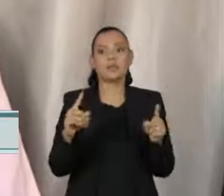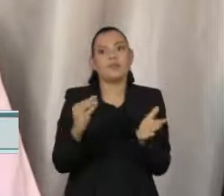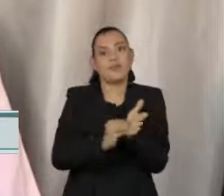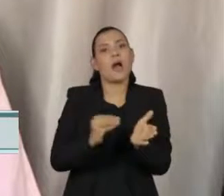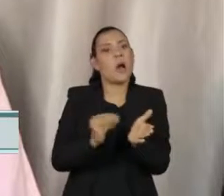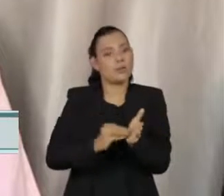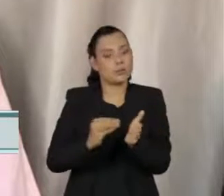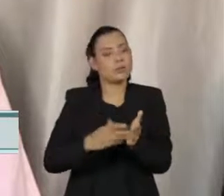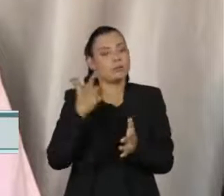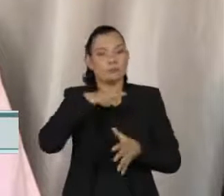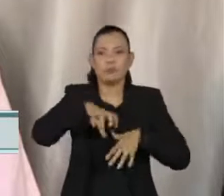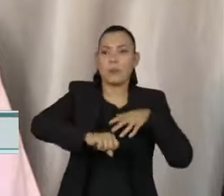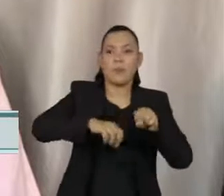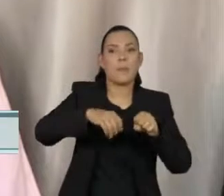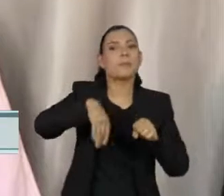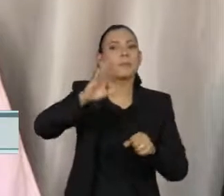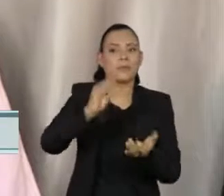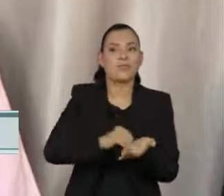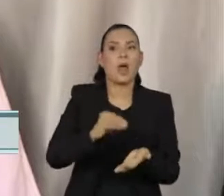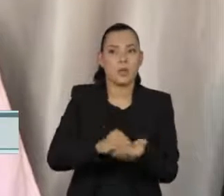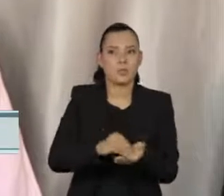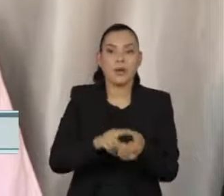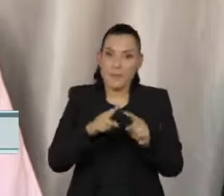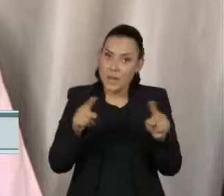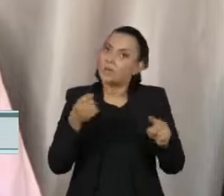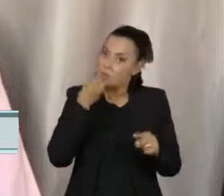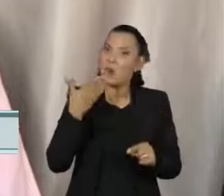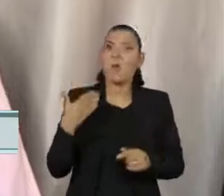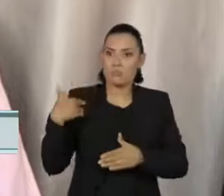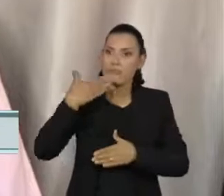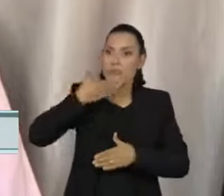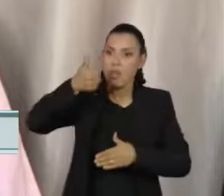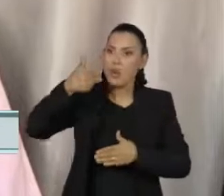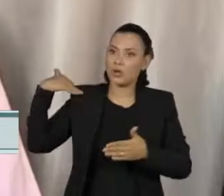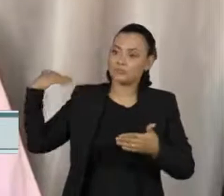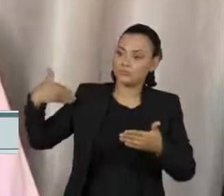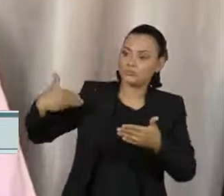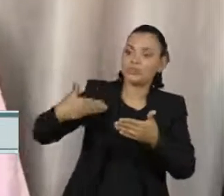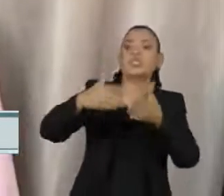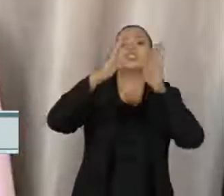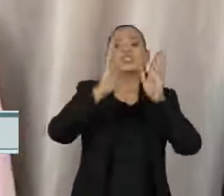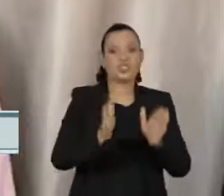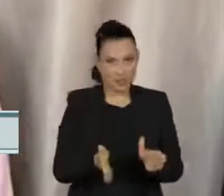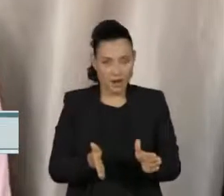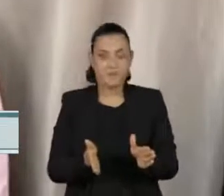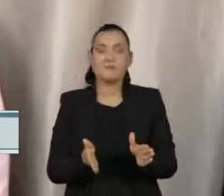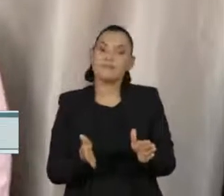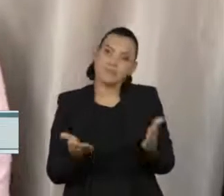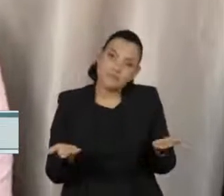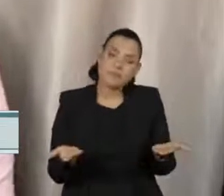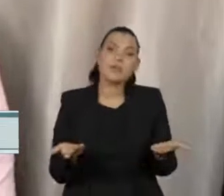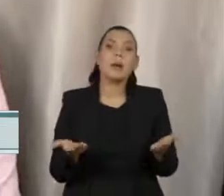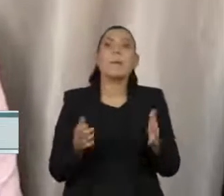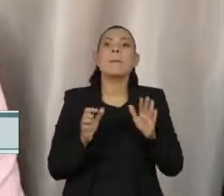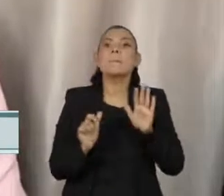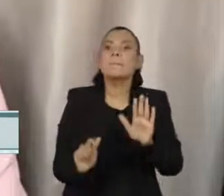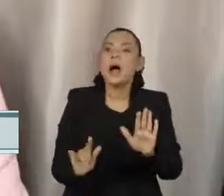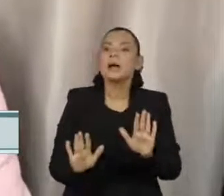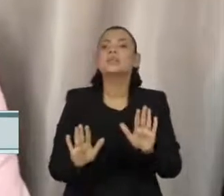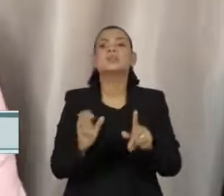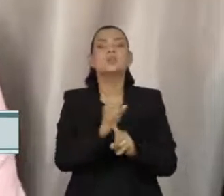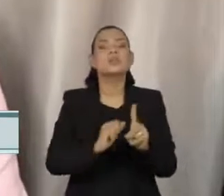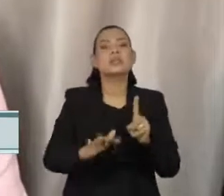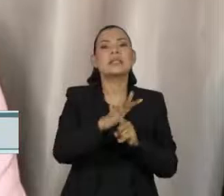ser conquistado, há um caminho muito longo ainda para a gente percorrer no sentido da gente encontrar uma sociedade